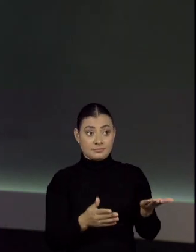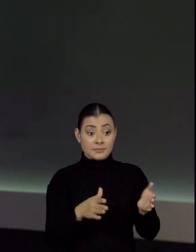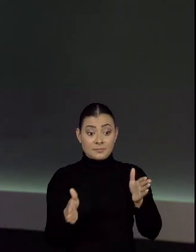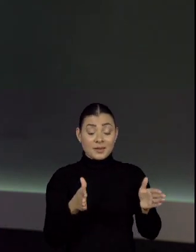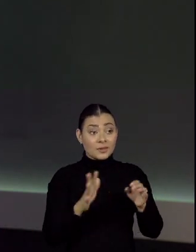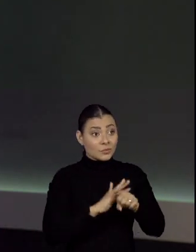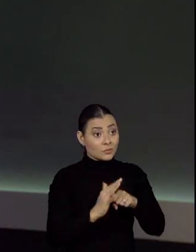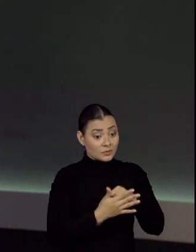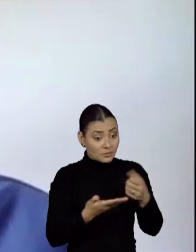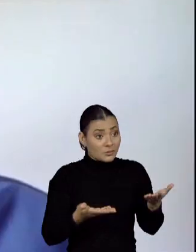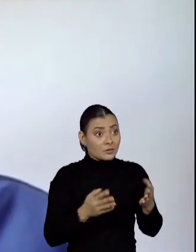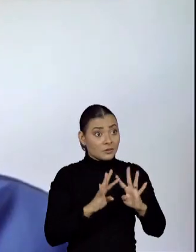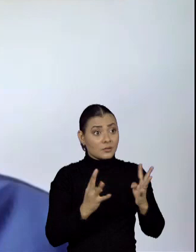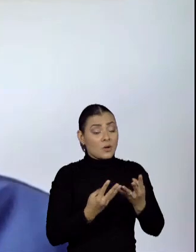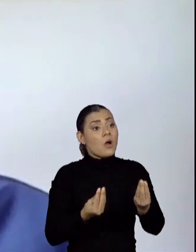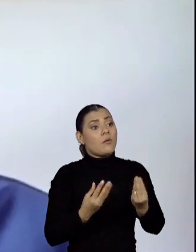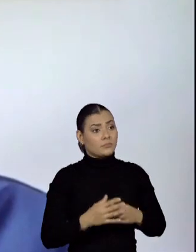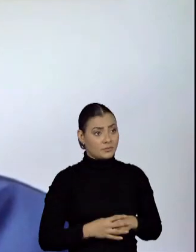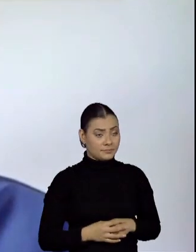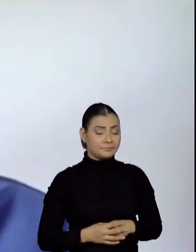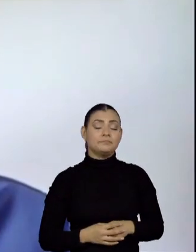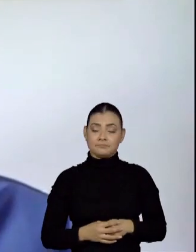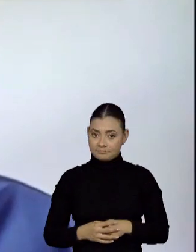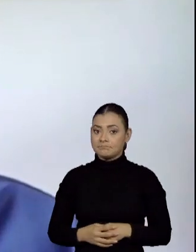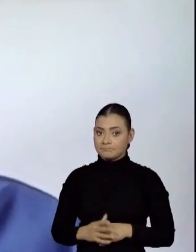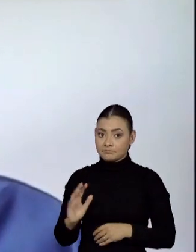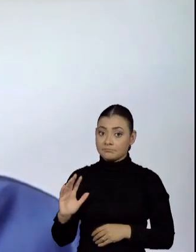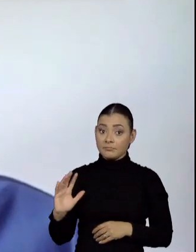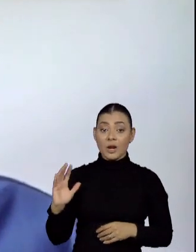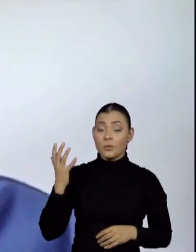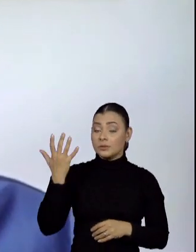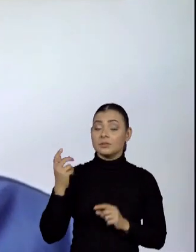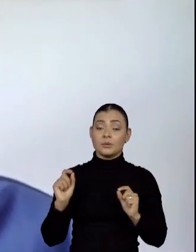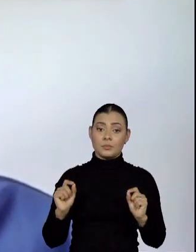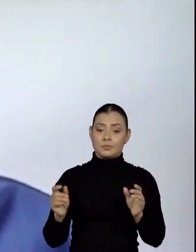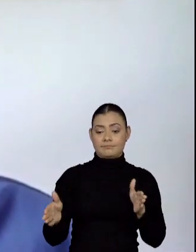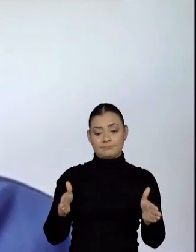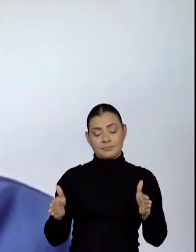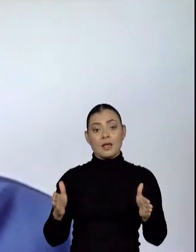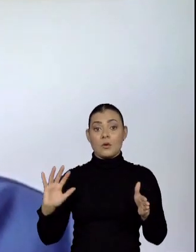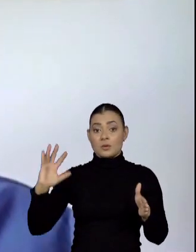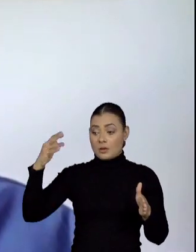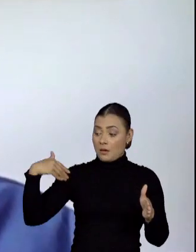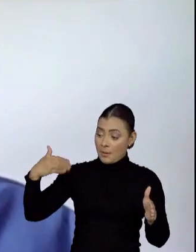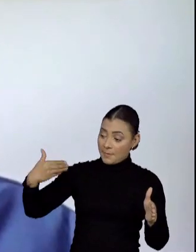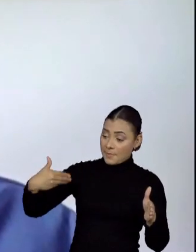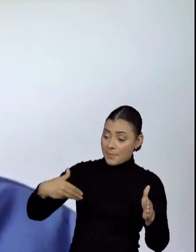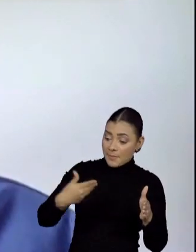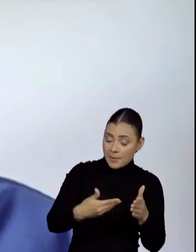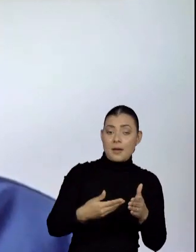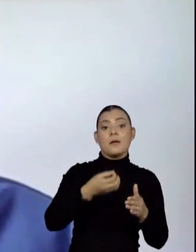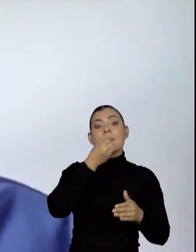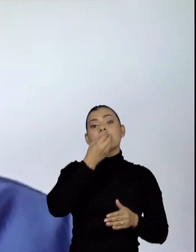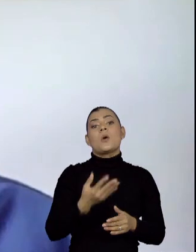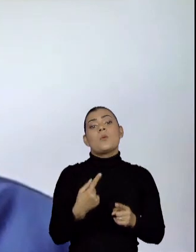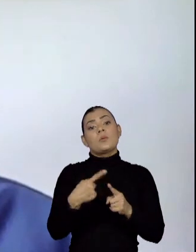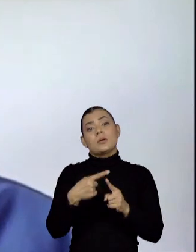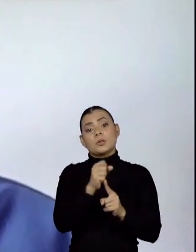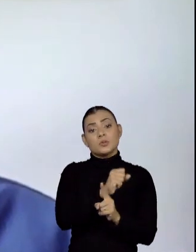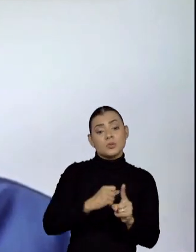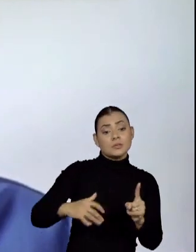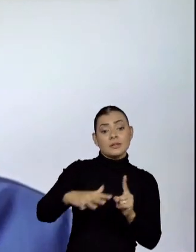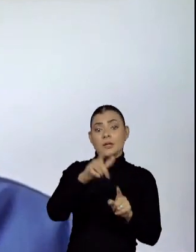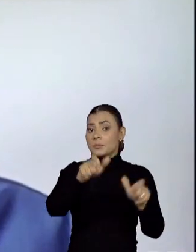meio de uma pandemia, né? Eu acho que o que tem ocorrido ajudou bastante, inclusive, a sociedade, os